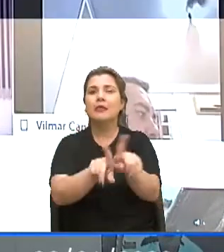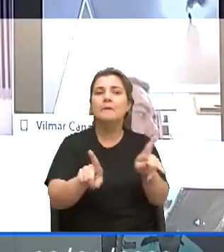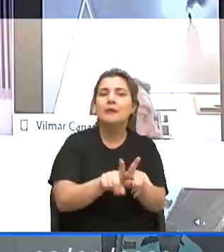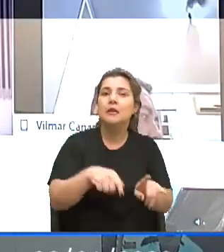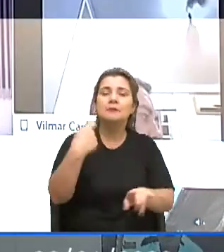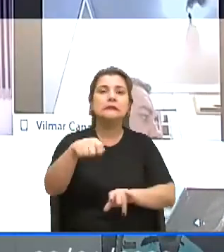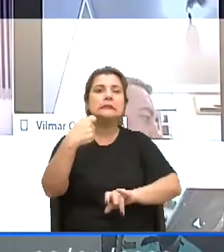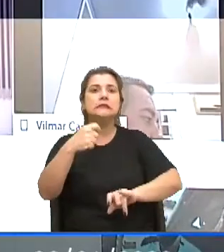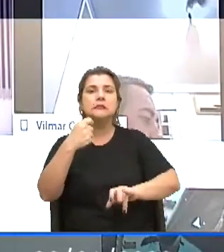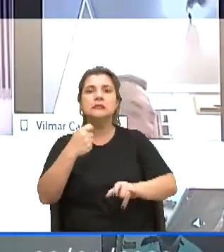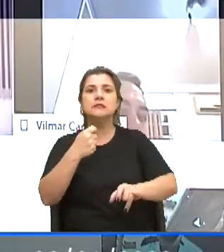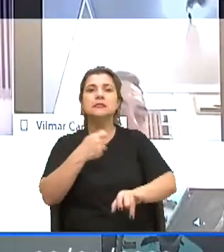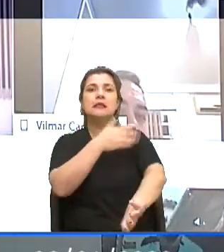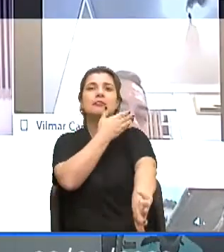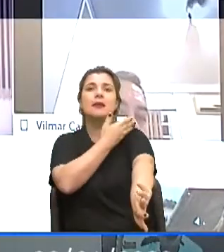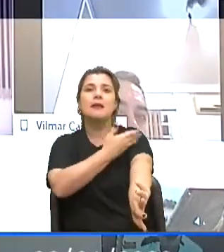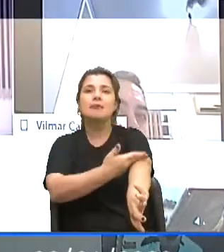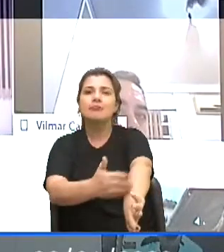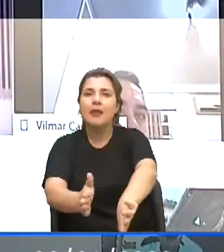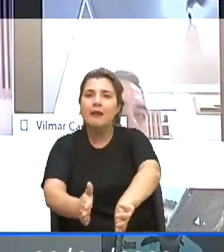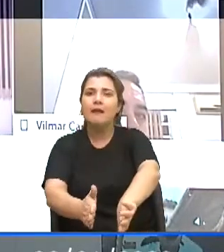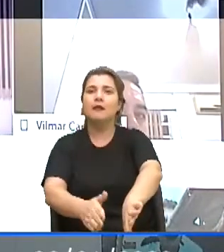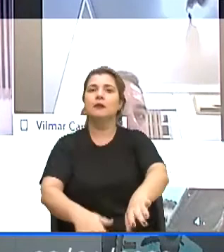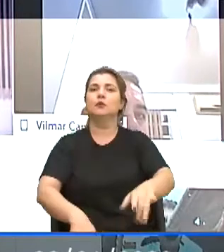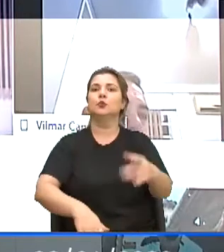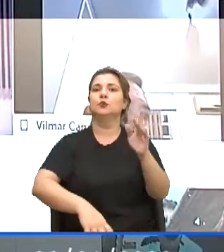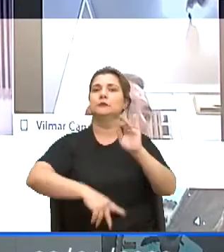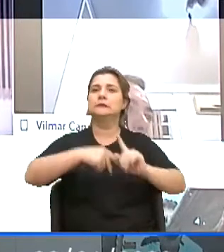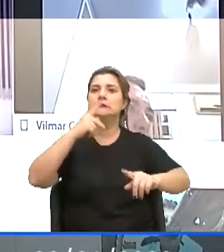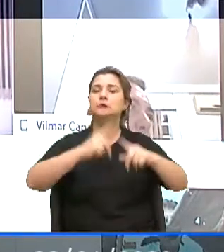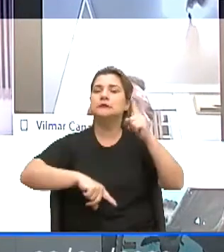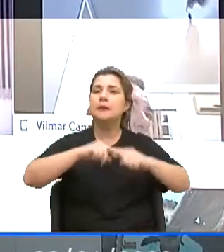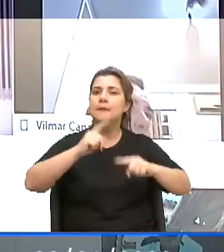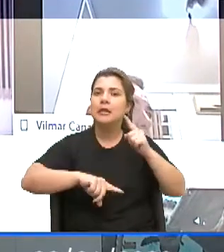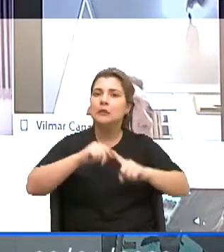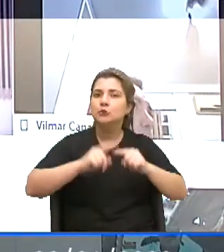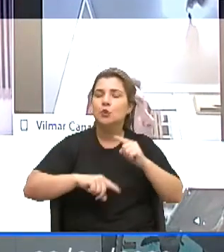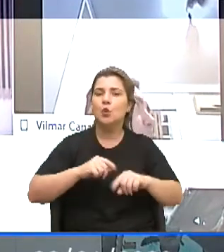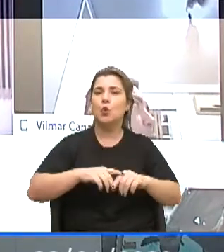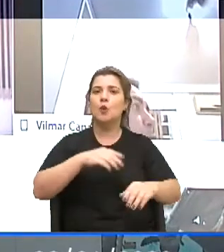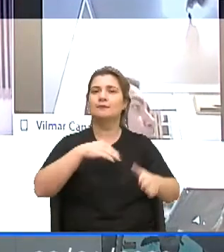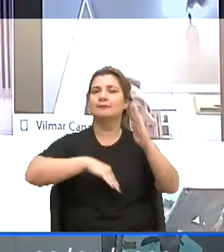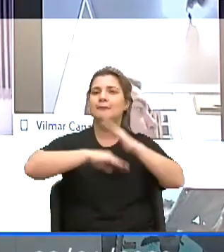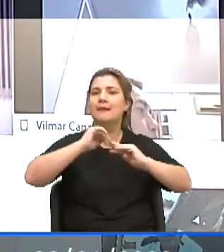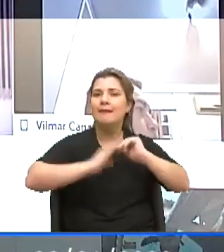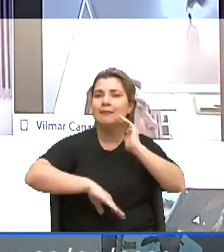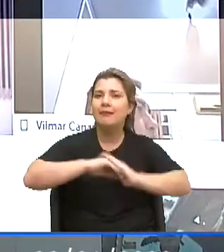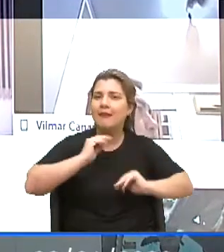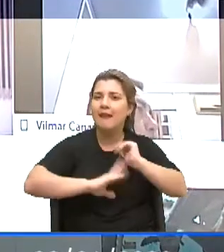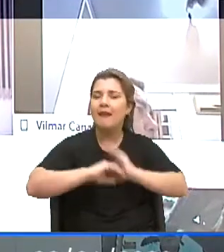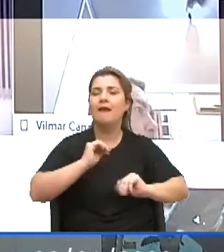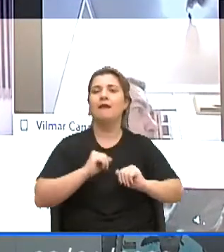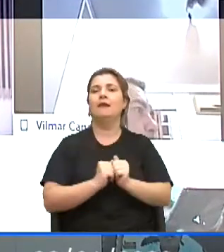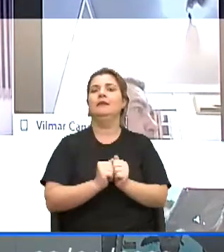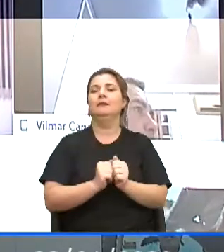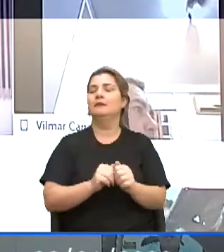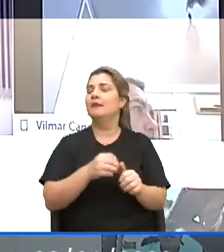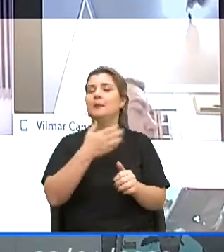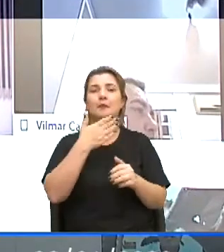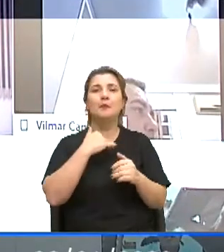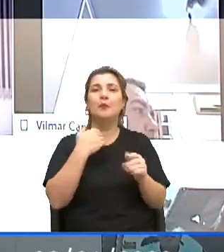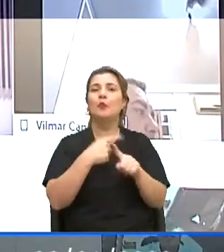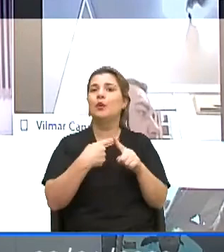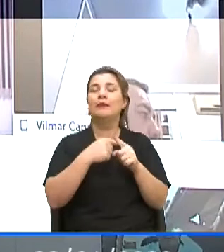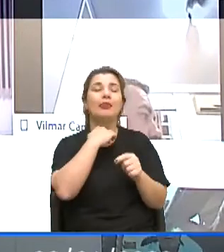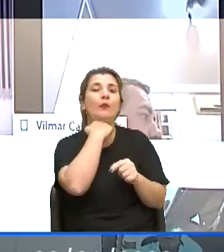que tem que usar, porque não adianta a gente dar máscara e dar um monte de coisa para o trabalhador e não ensinar ele a usar de moda errada. Então, nós temos que